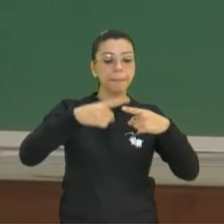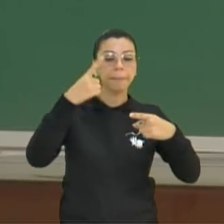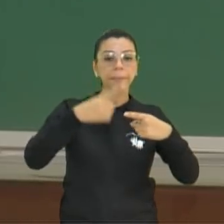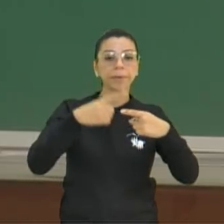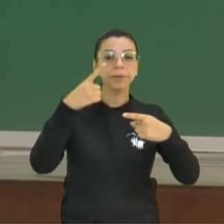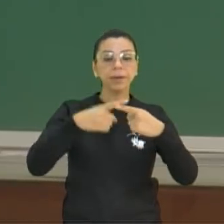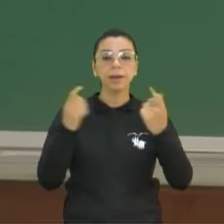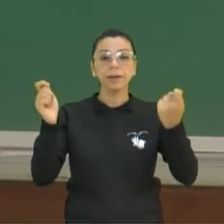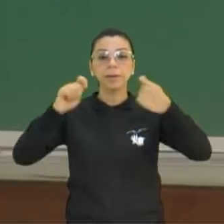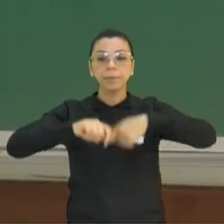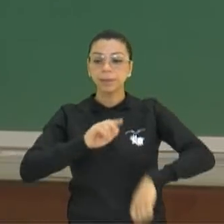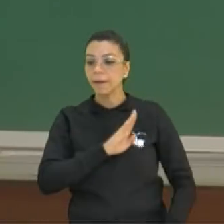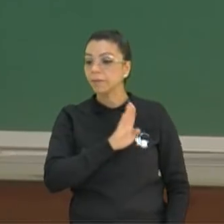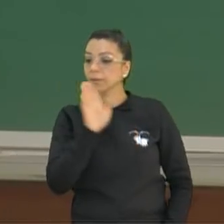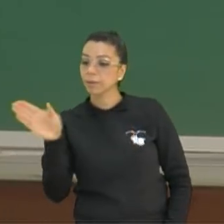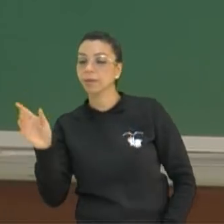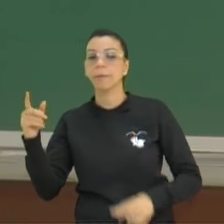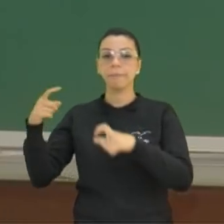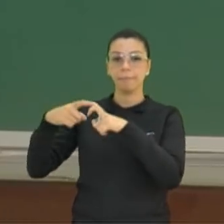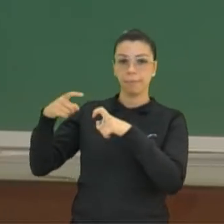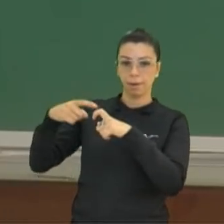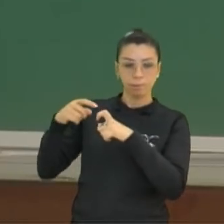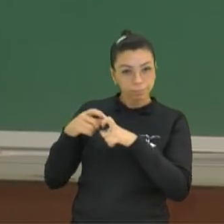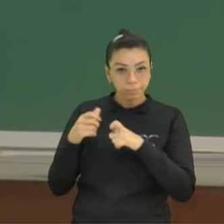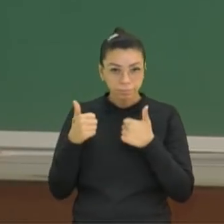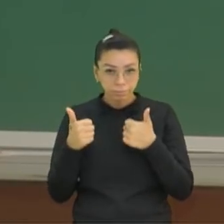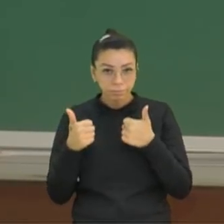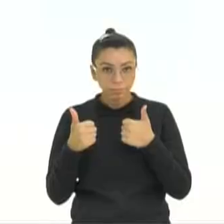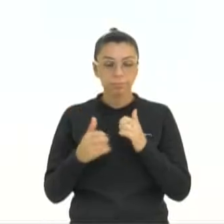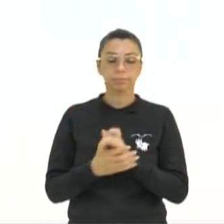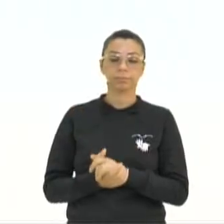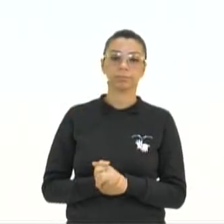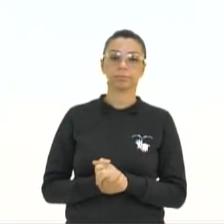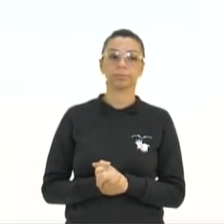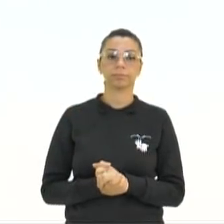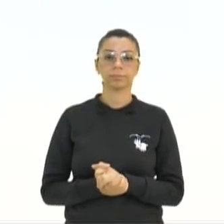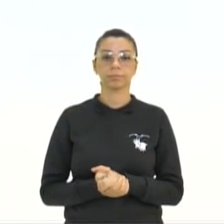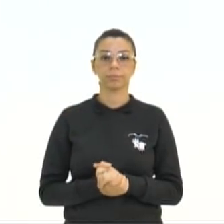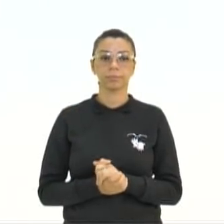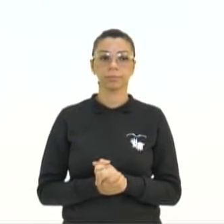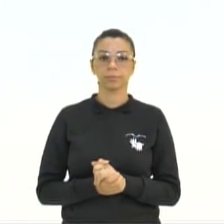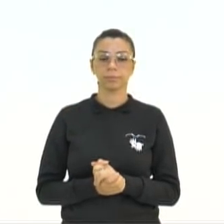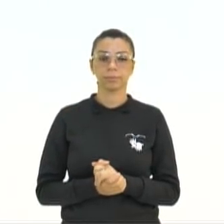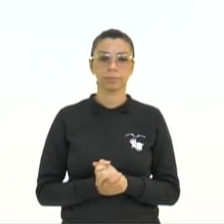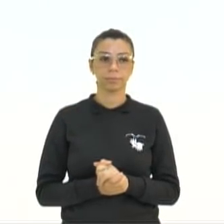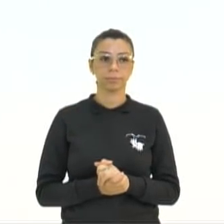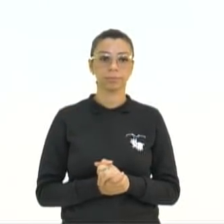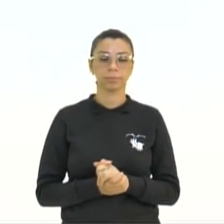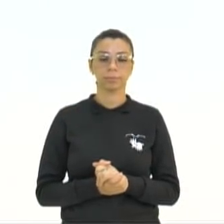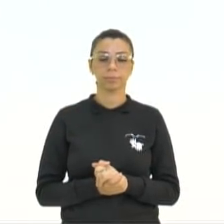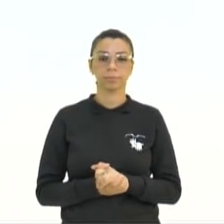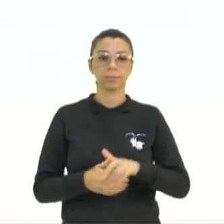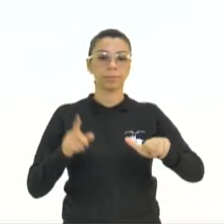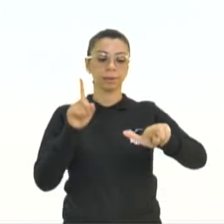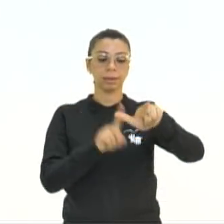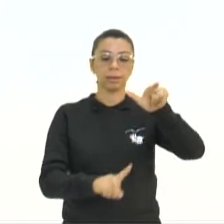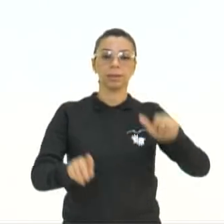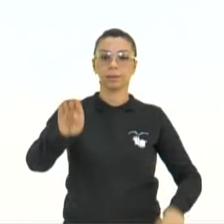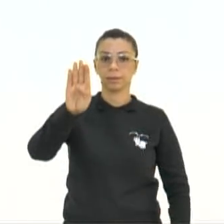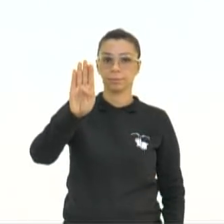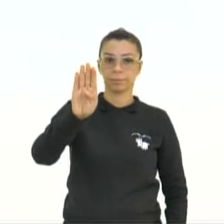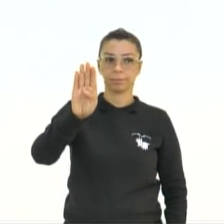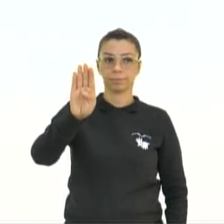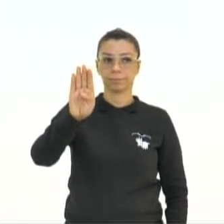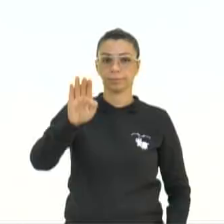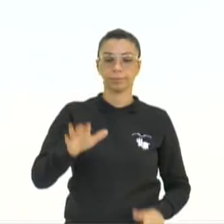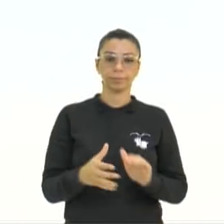ele precisava ir ao médico. Beleza? Tranquilinho? Ok. Então, vamos lá, mais uma. Letra B. Bella took off